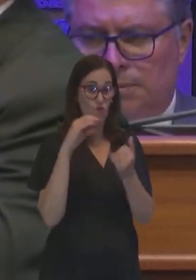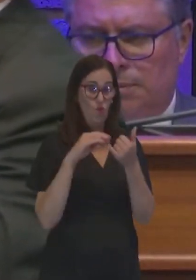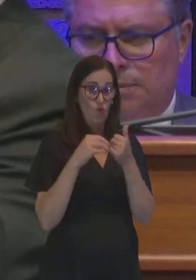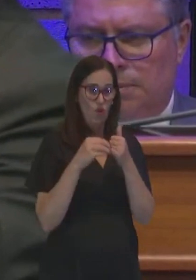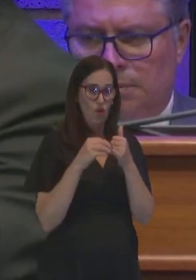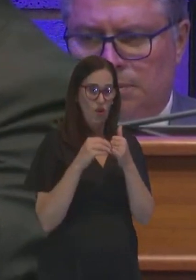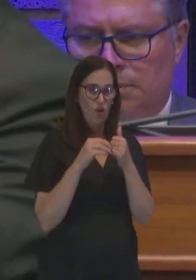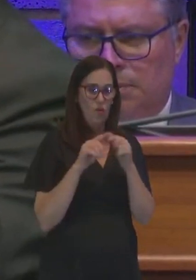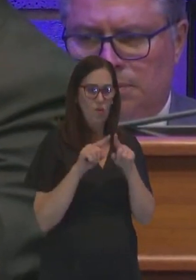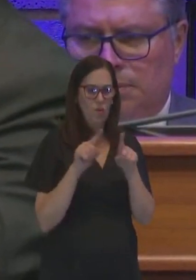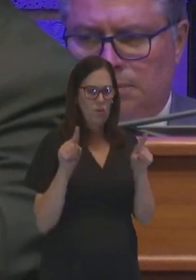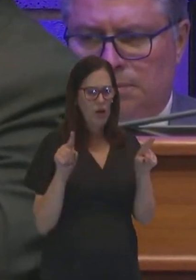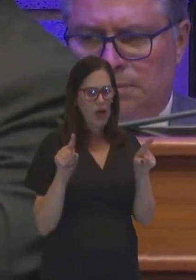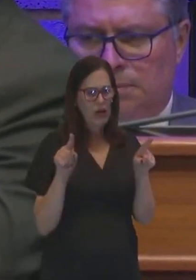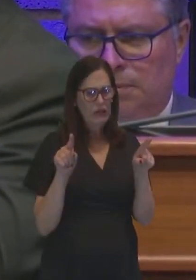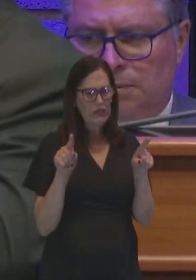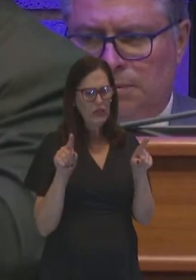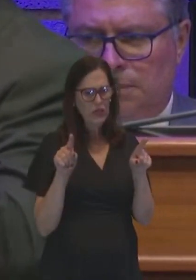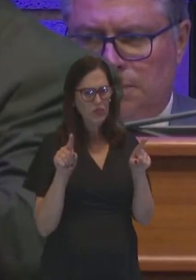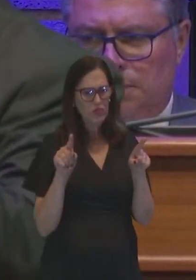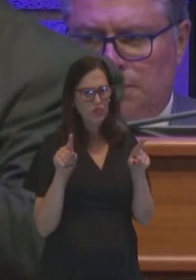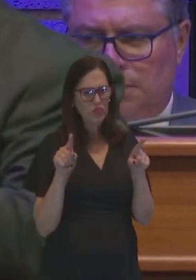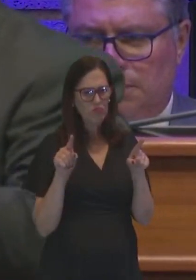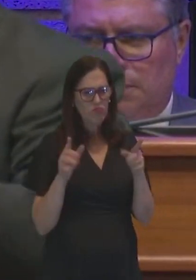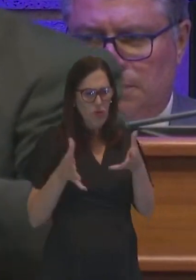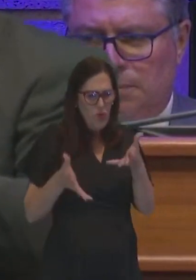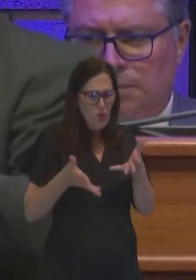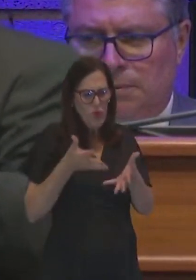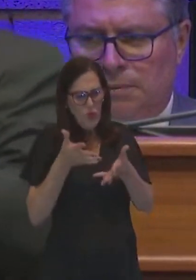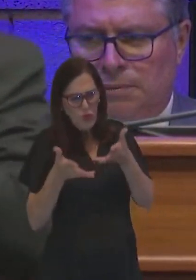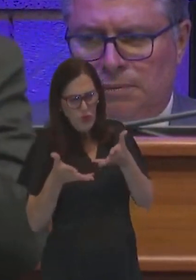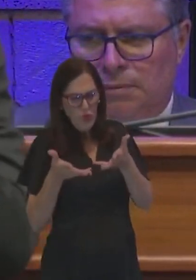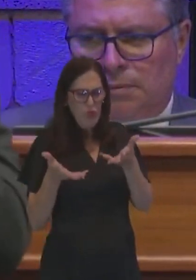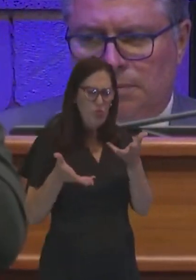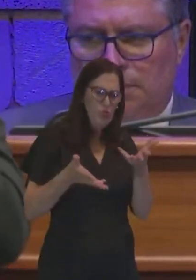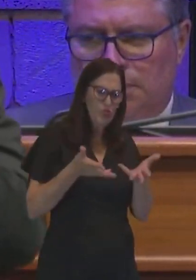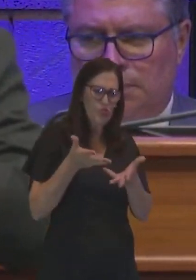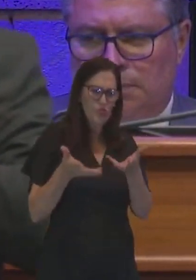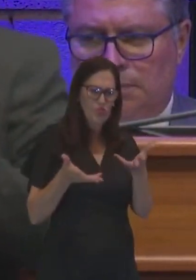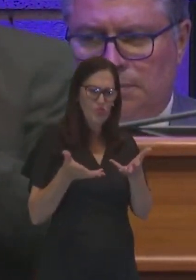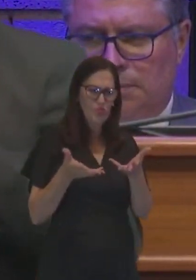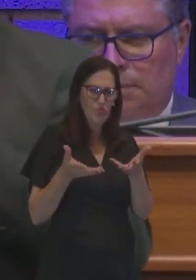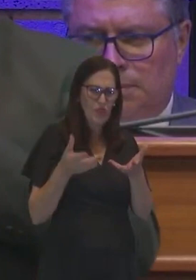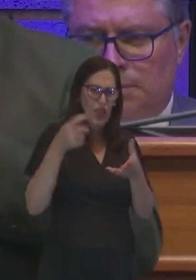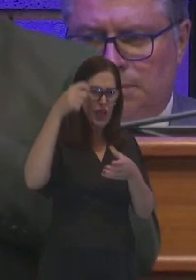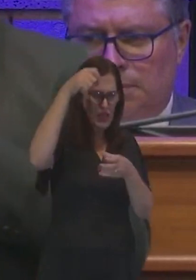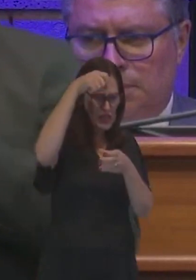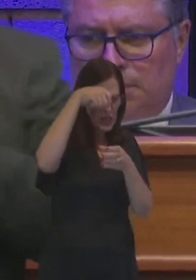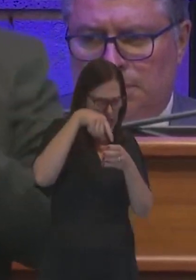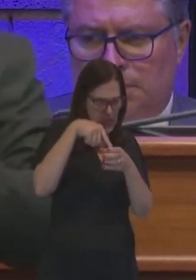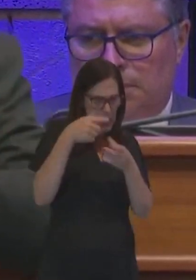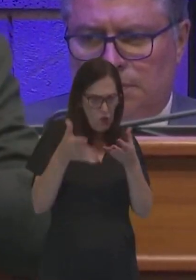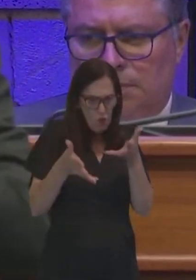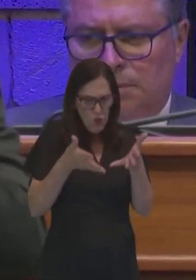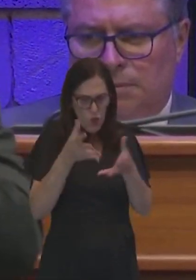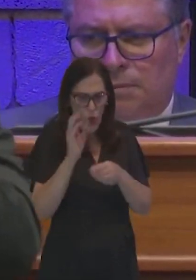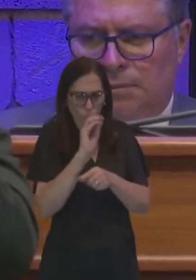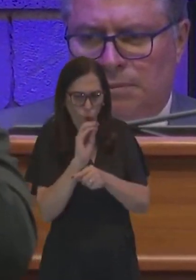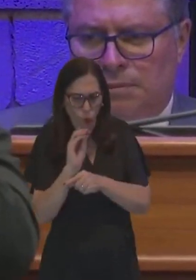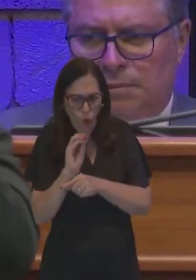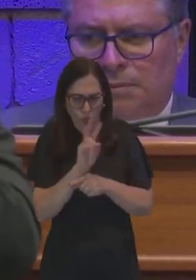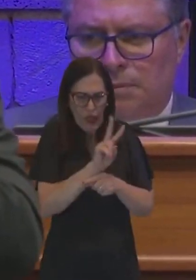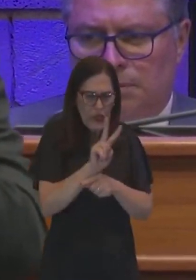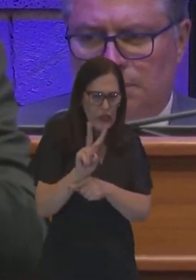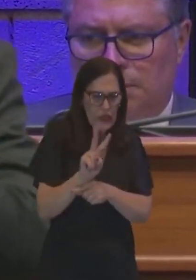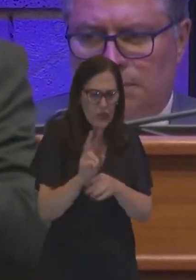alguma coisa no trato com relação a esta semeadura, no trato e no cuidado daquilo